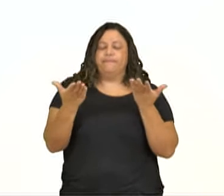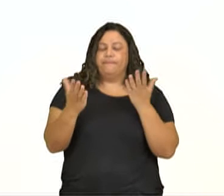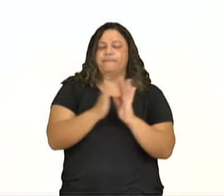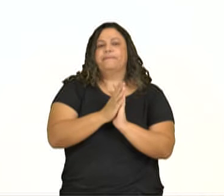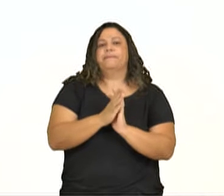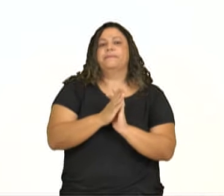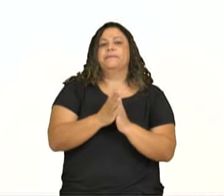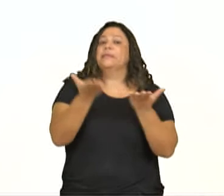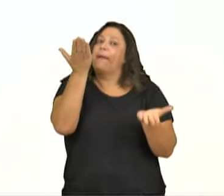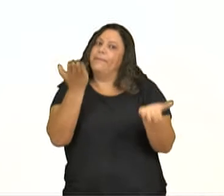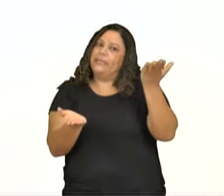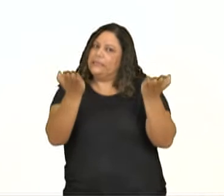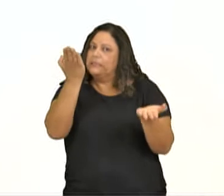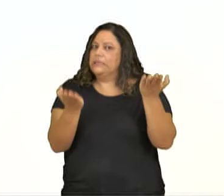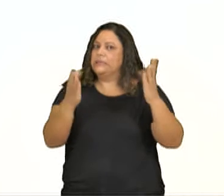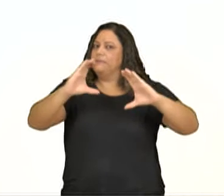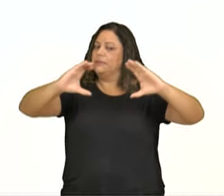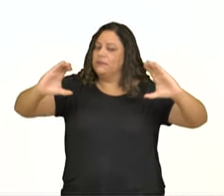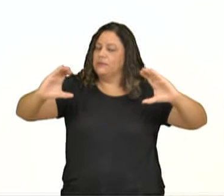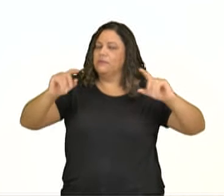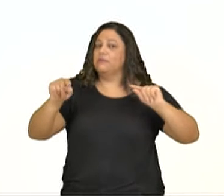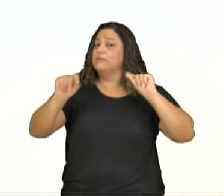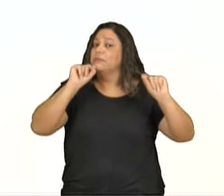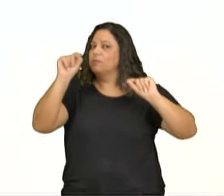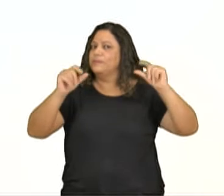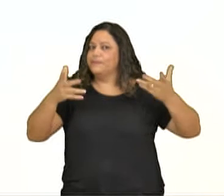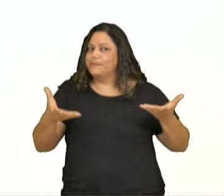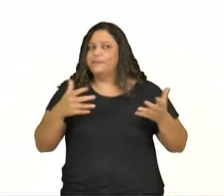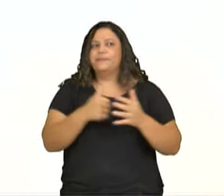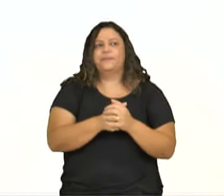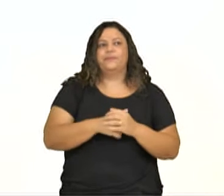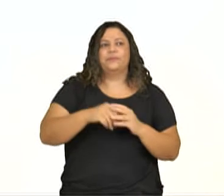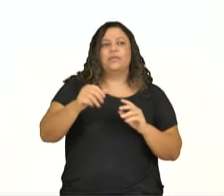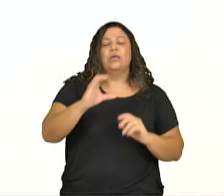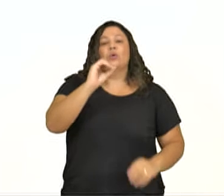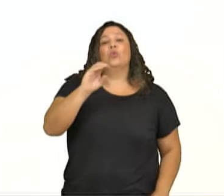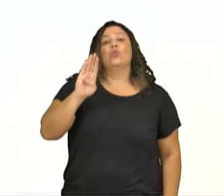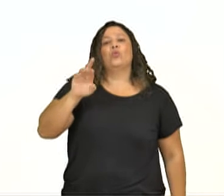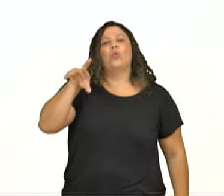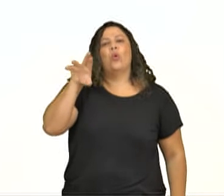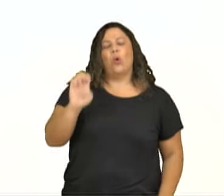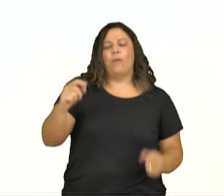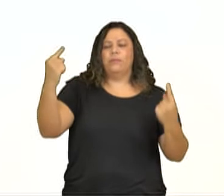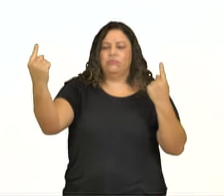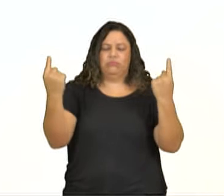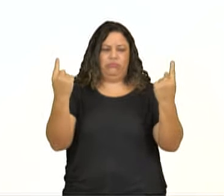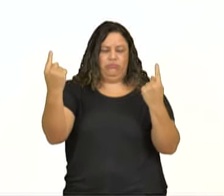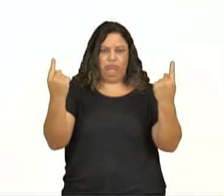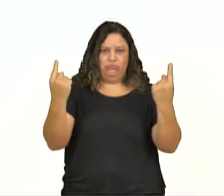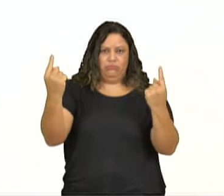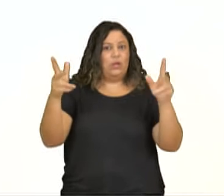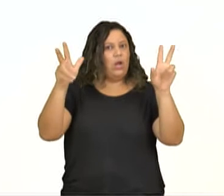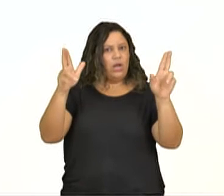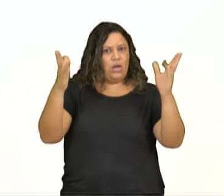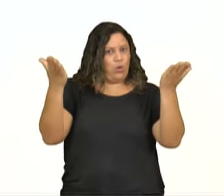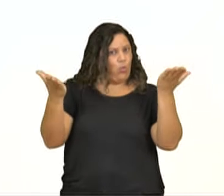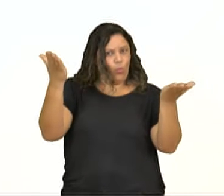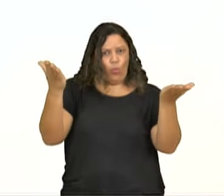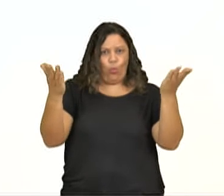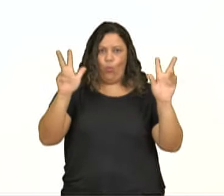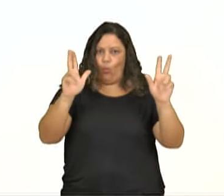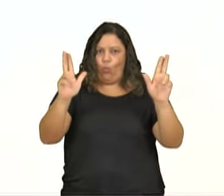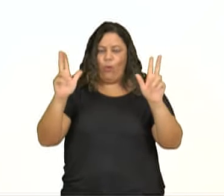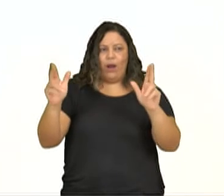balanceada, certo? Balanceamento da equação. Então, veja, eu tenho um cobre para um cobre, tá? Enxofre, eu tenho